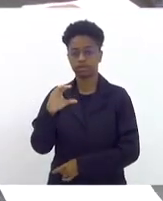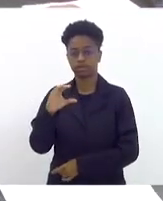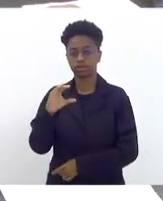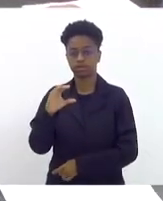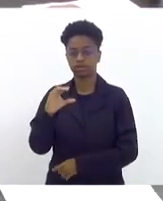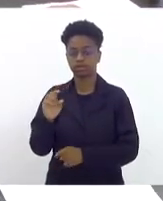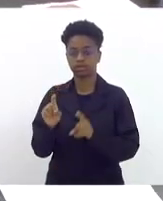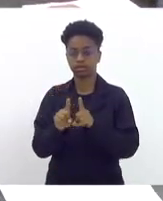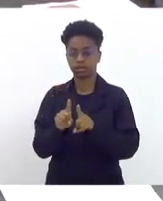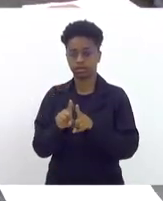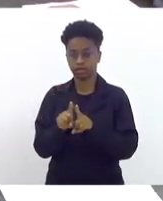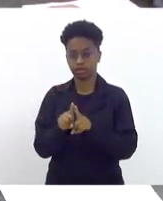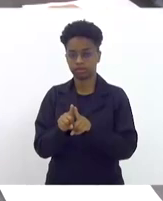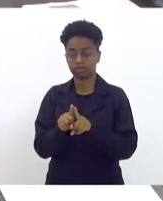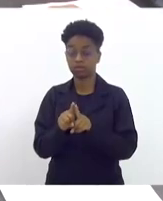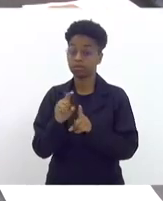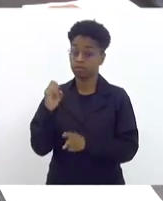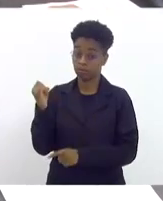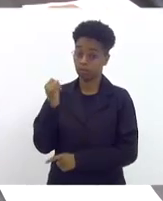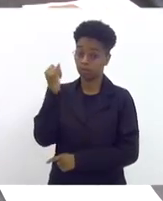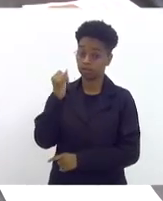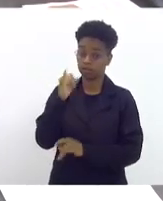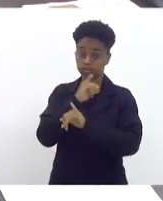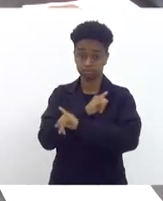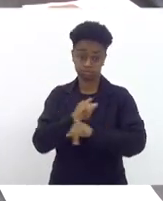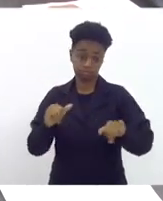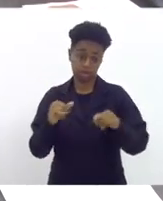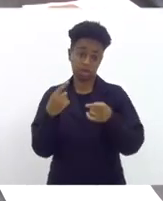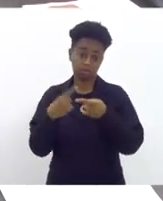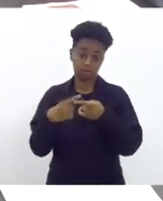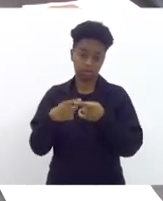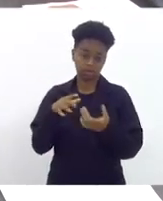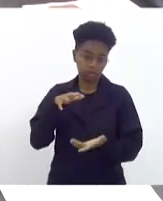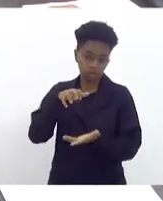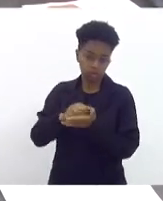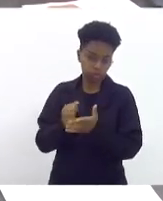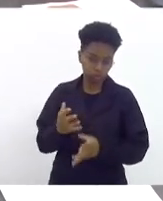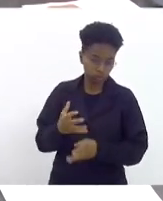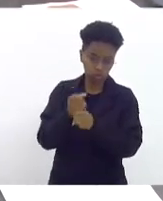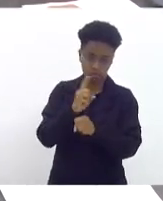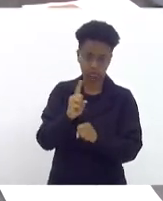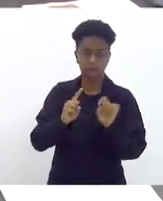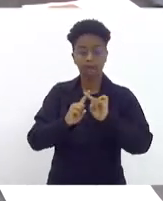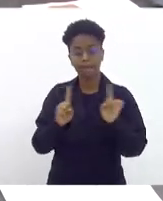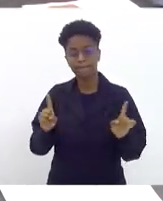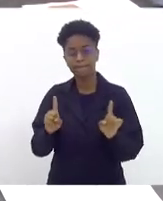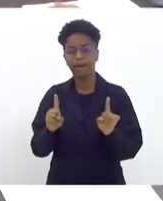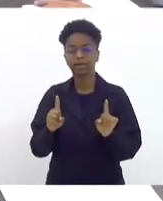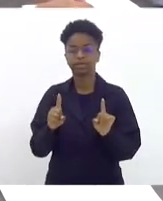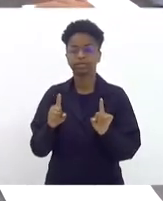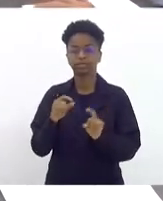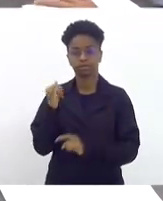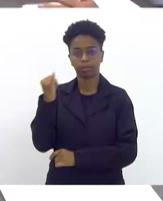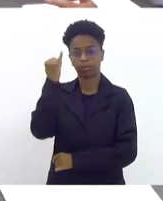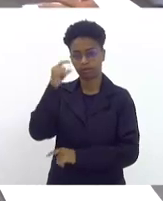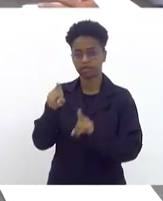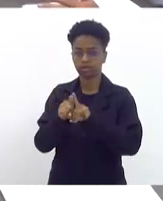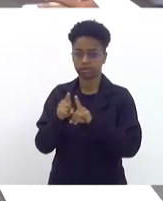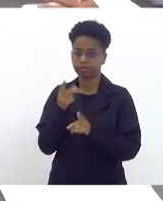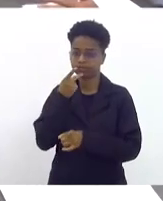também é importante a sua manifestação por mais que não seja compulutada Mas é bom que tenha a participação